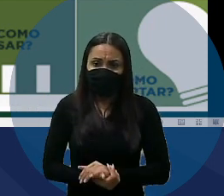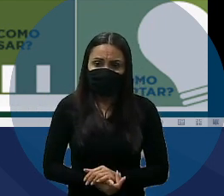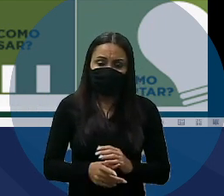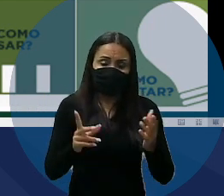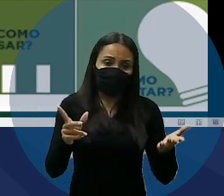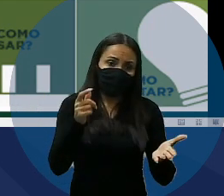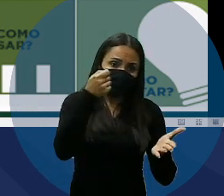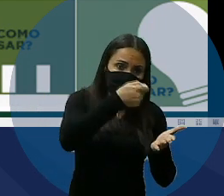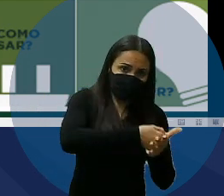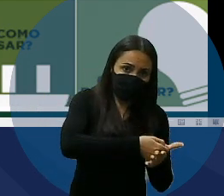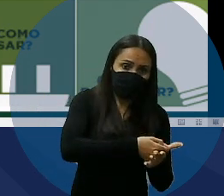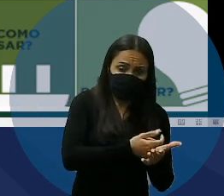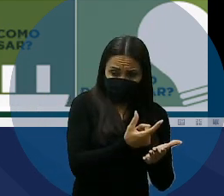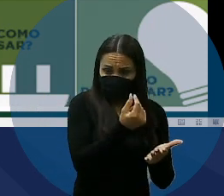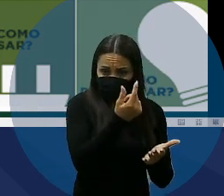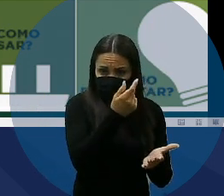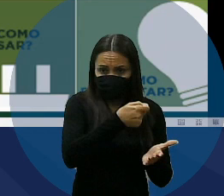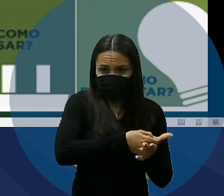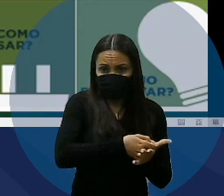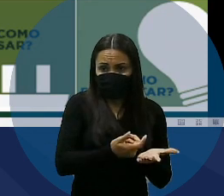pagar algum acréscimo.